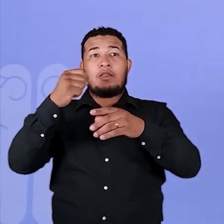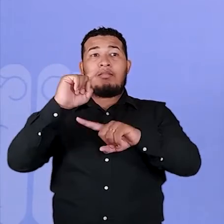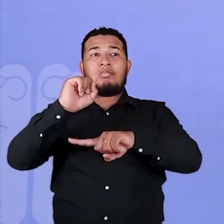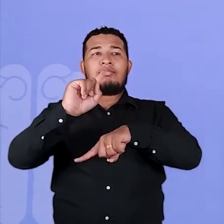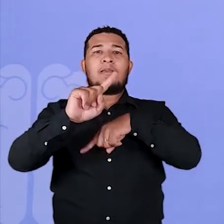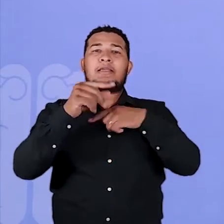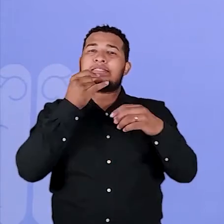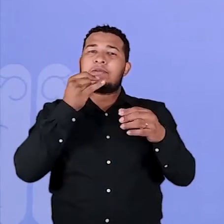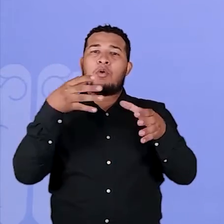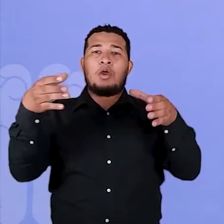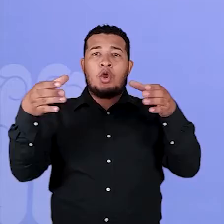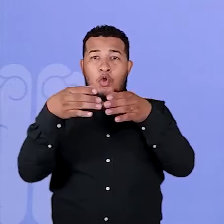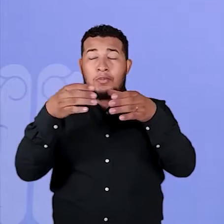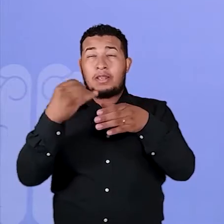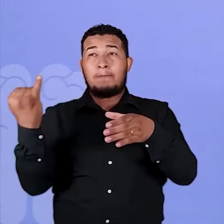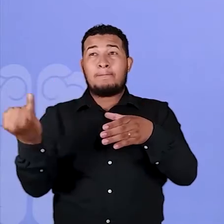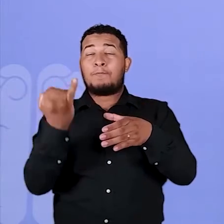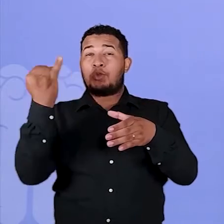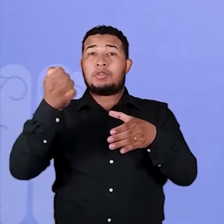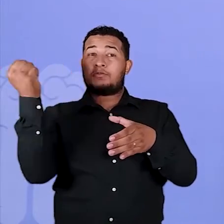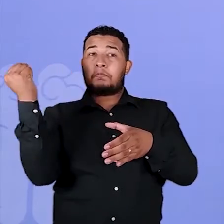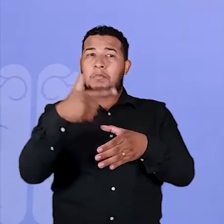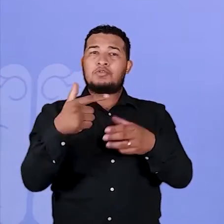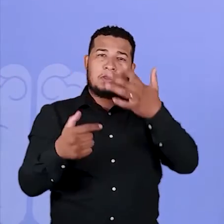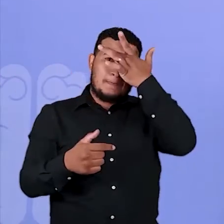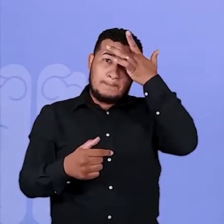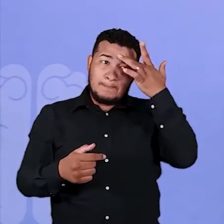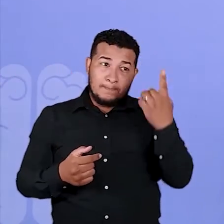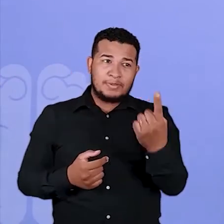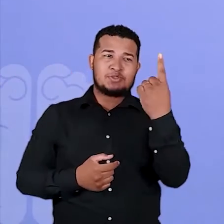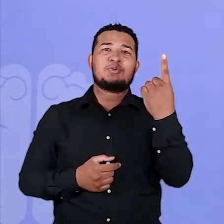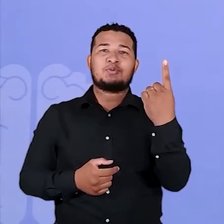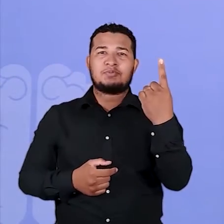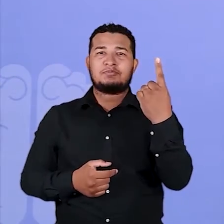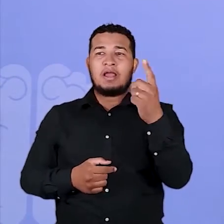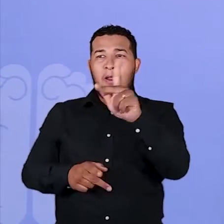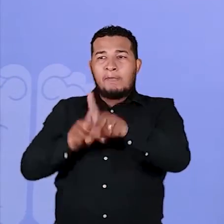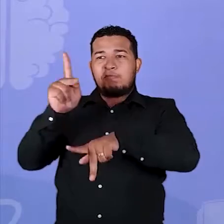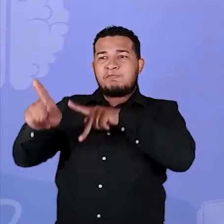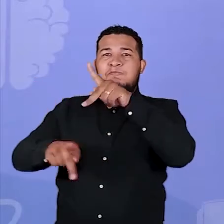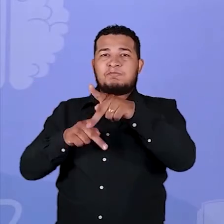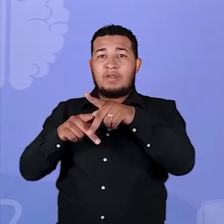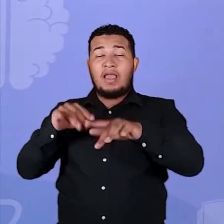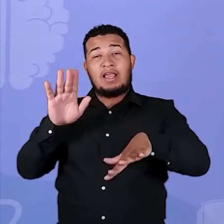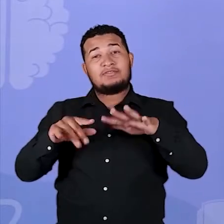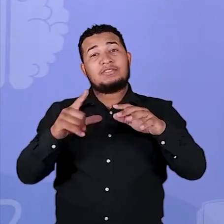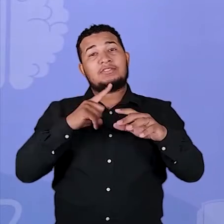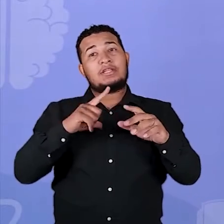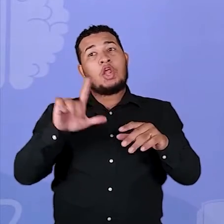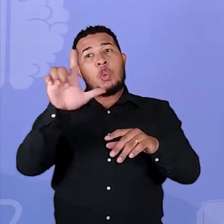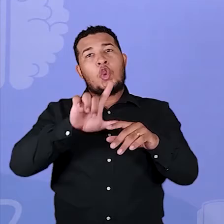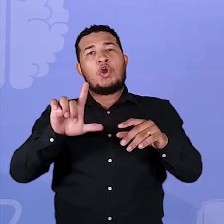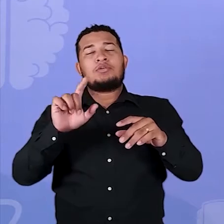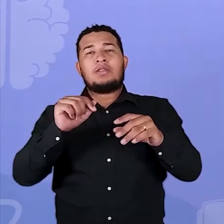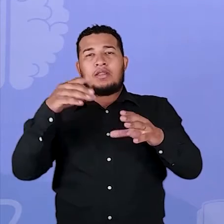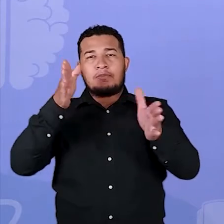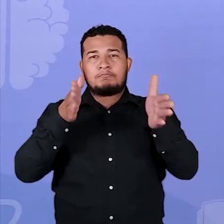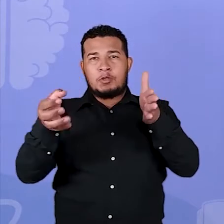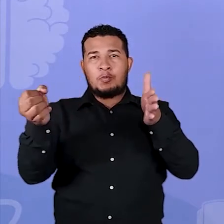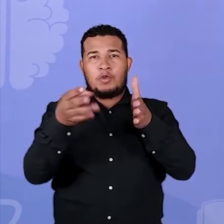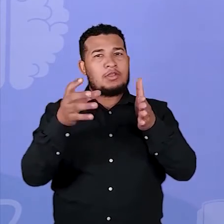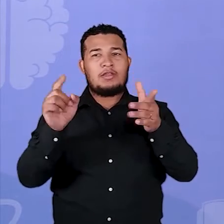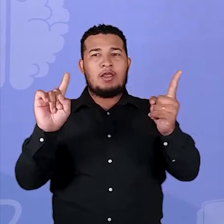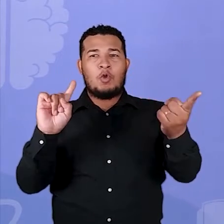primeiro, a comunidade é mais importante que o indivíduo. Essa lógica é invertida na